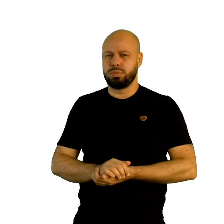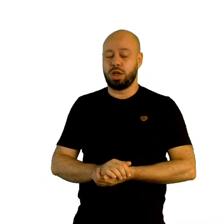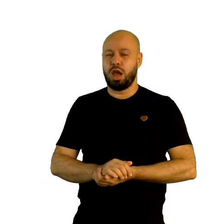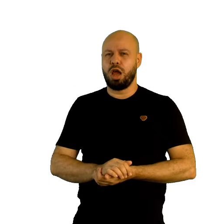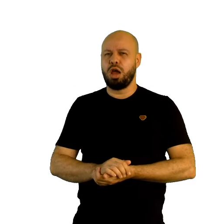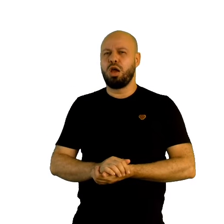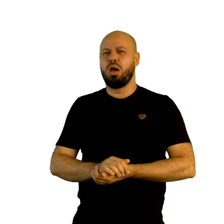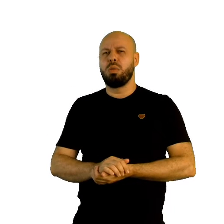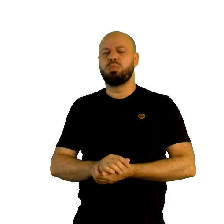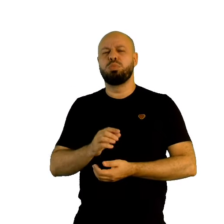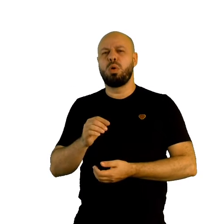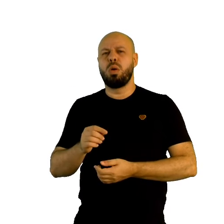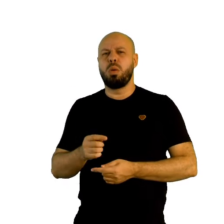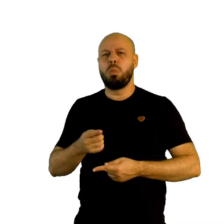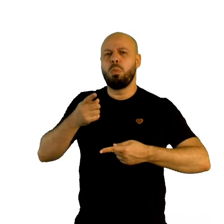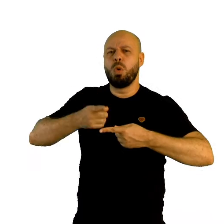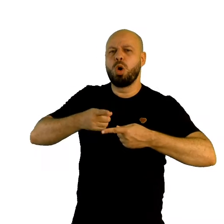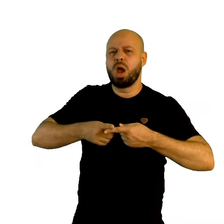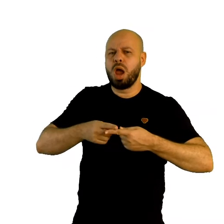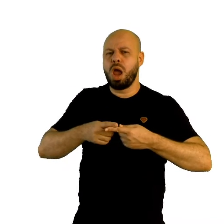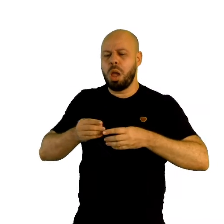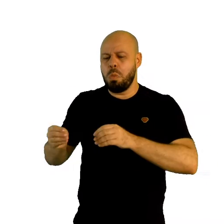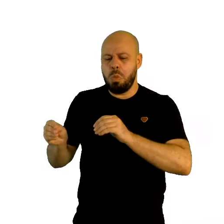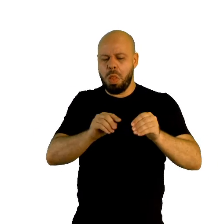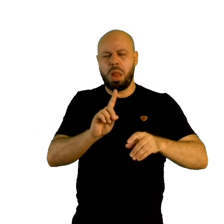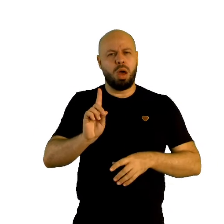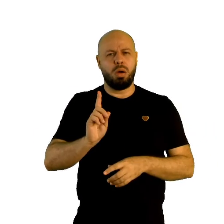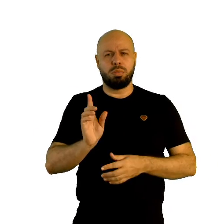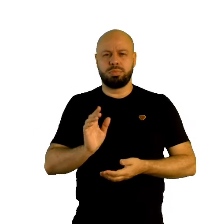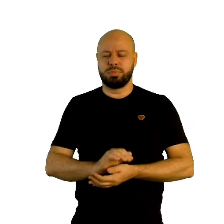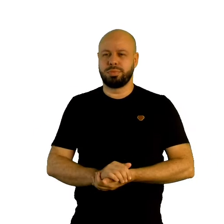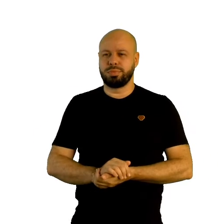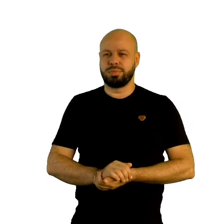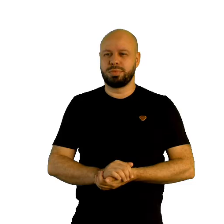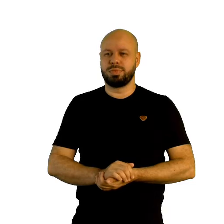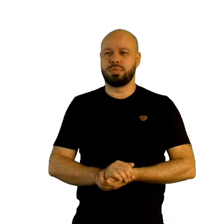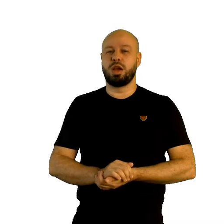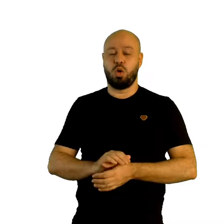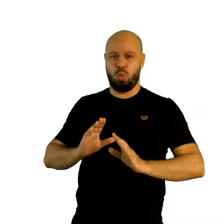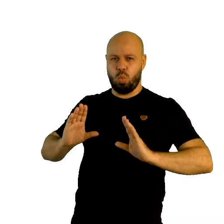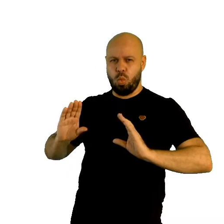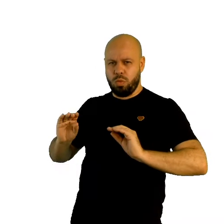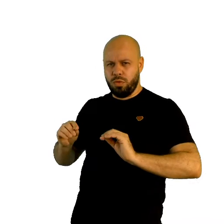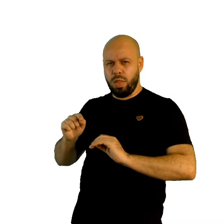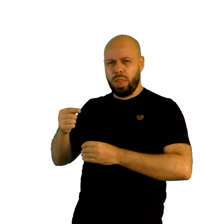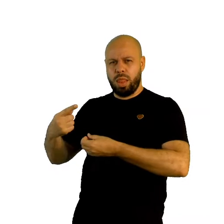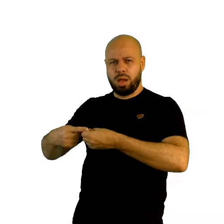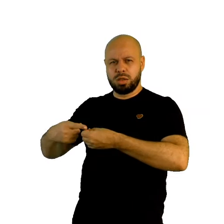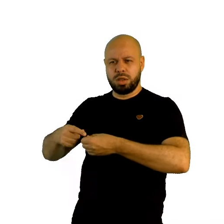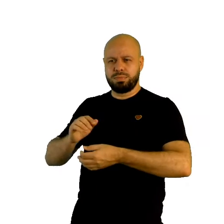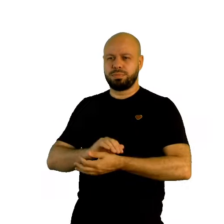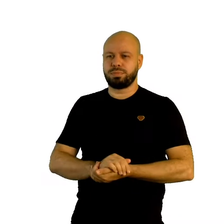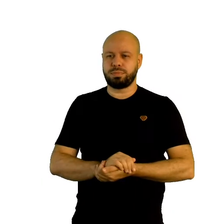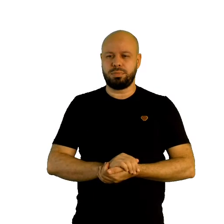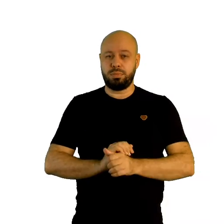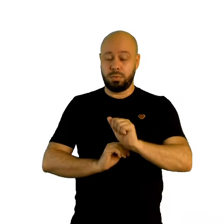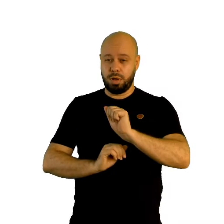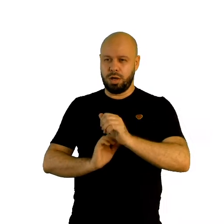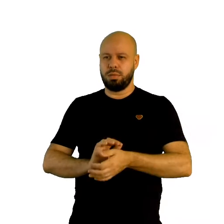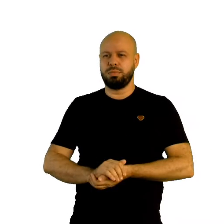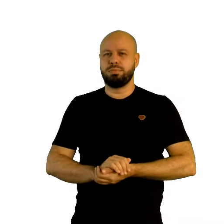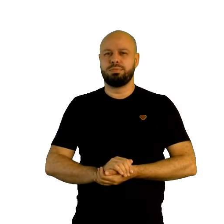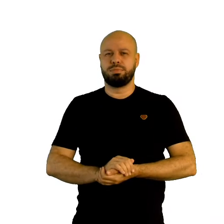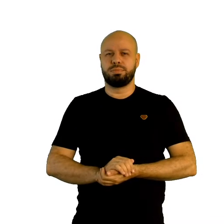pessoas não trocam, não mudam para o campo? Letra A, um certo conforto na cidade? A cidade traz um